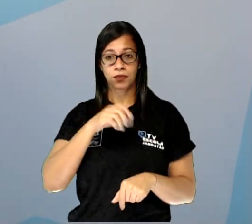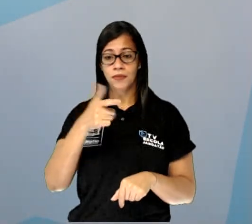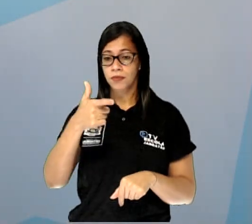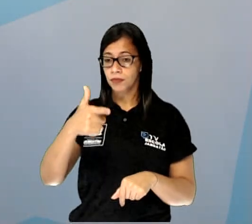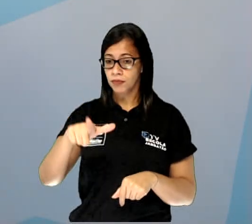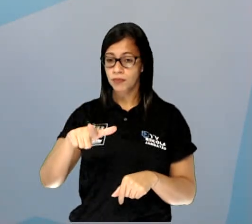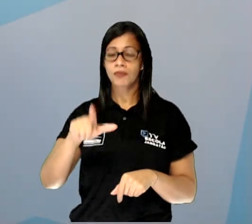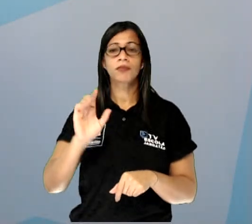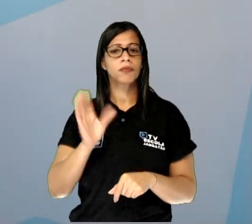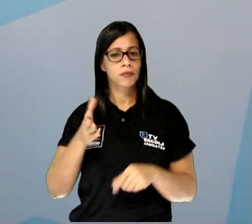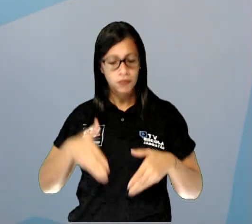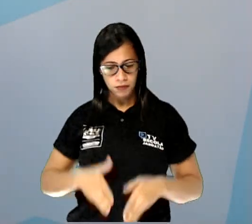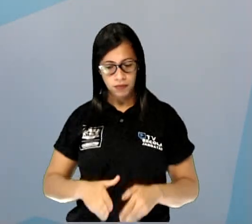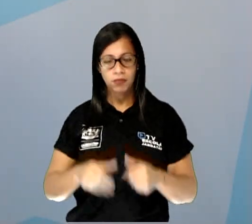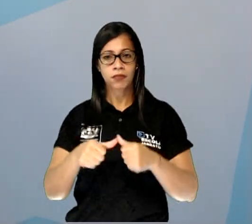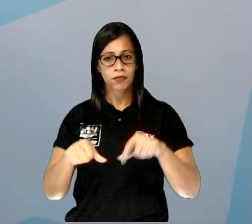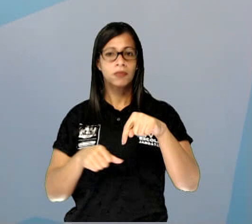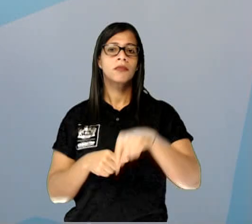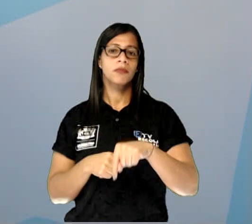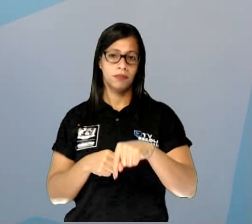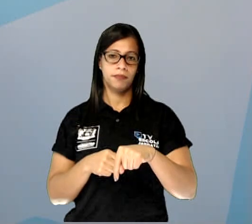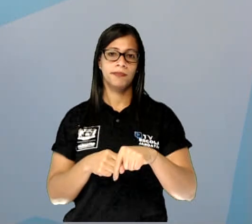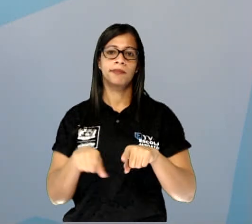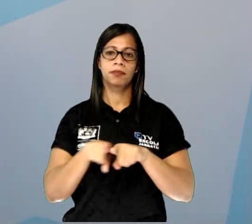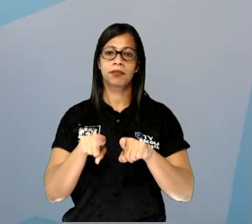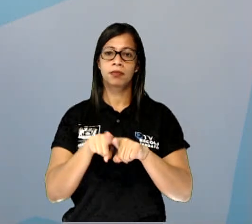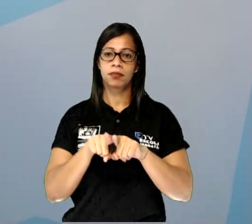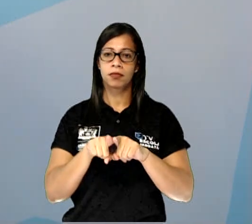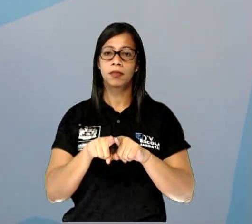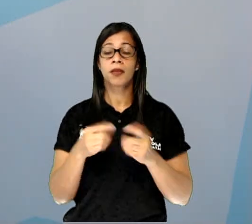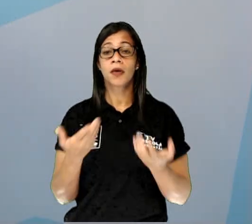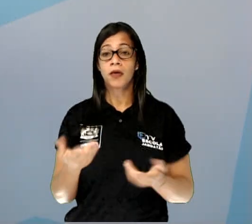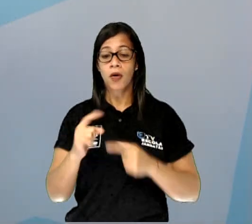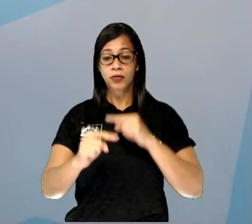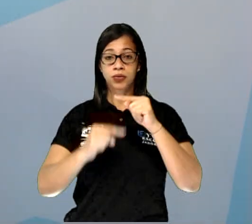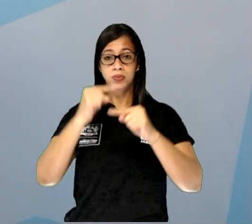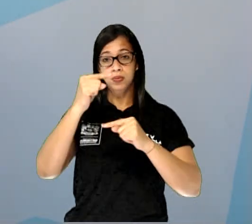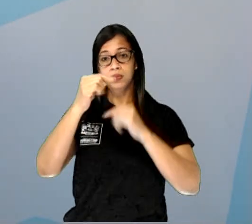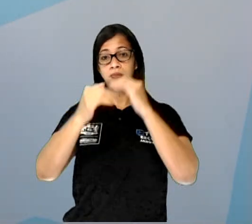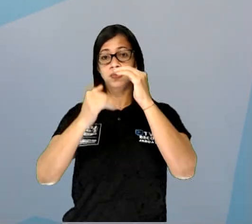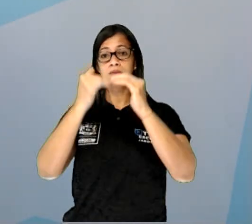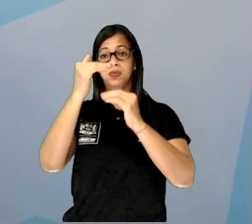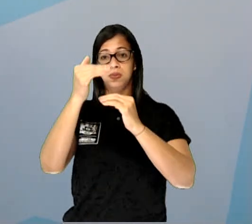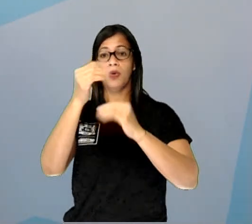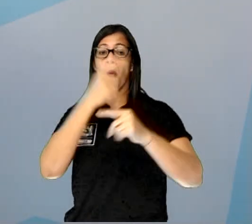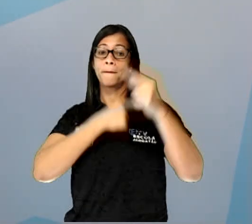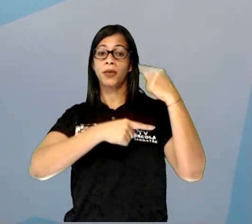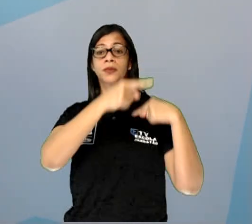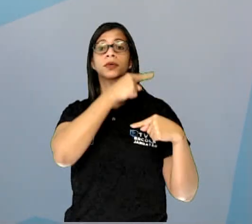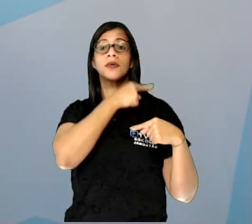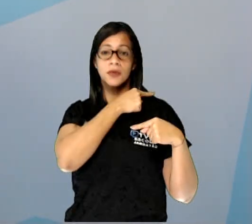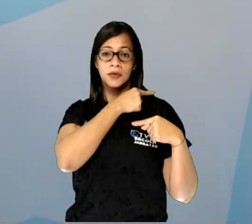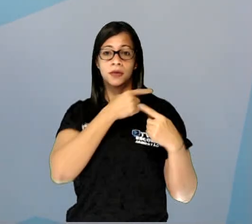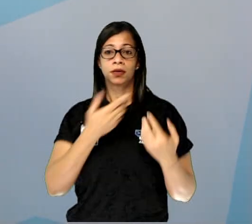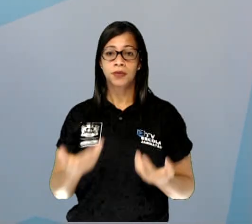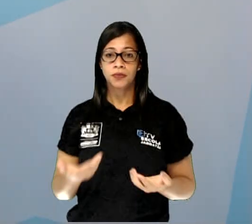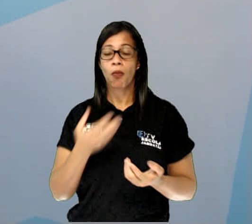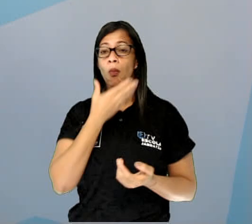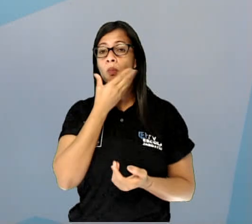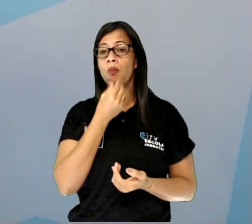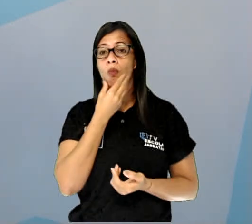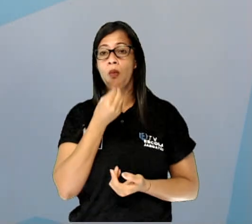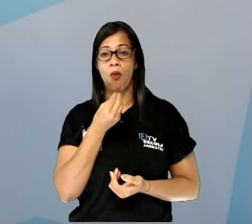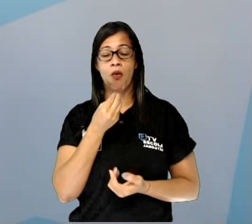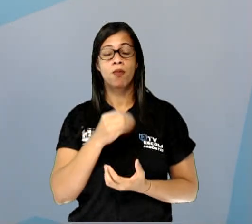trouxe uma série de investimentos, progresso, prosperidade. O Maurício Nassau queria ficar. Ele veio para plantar e investir.